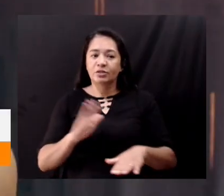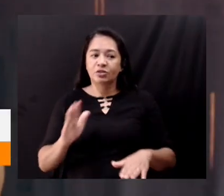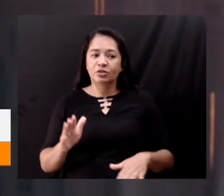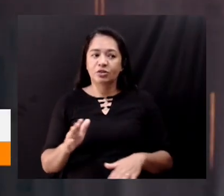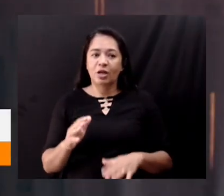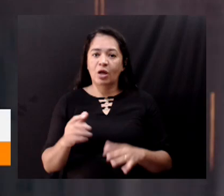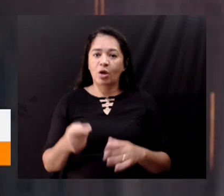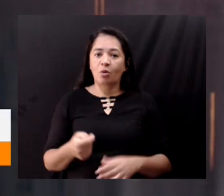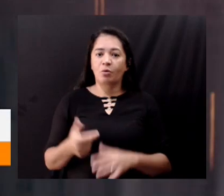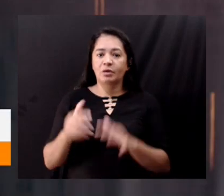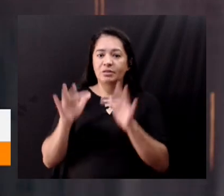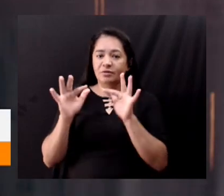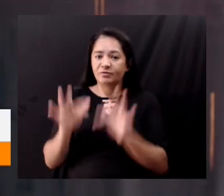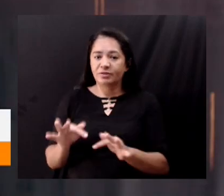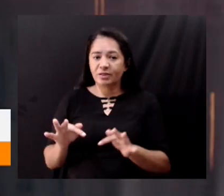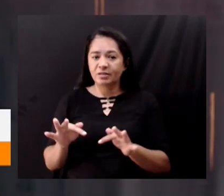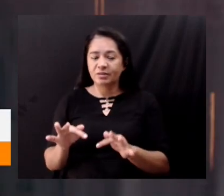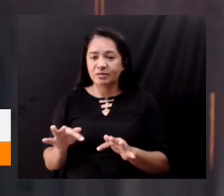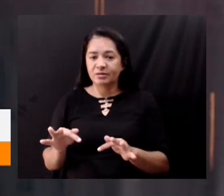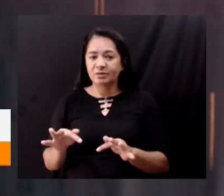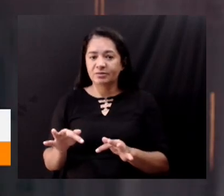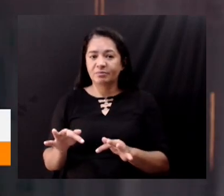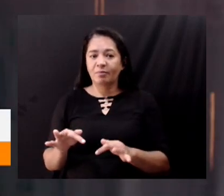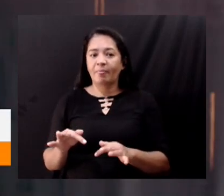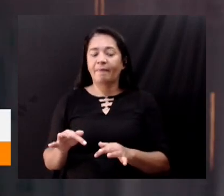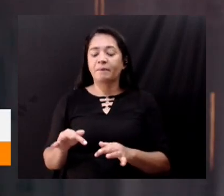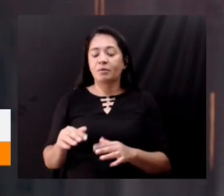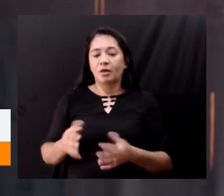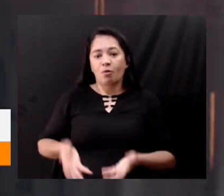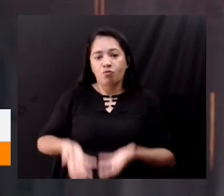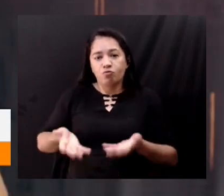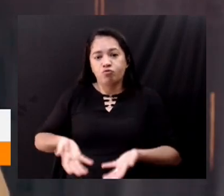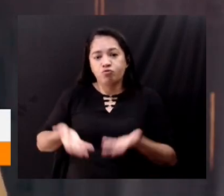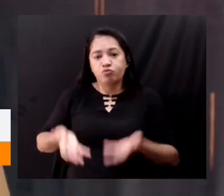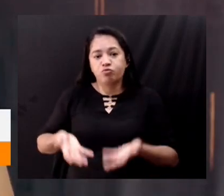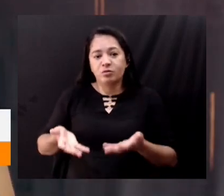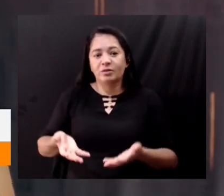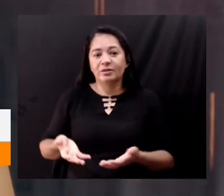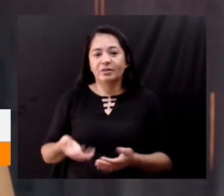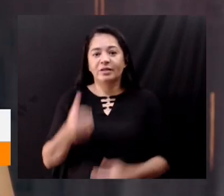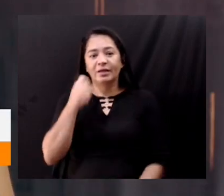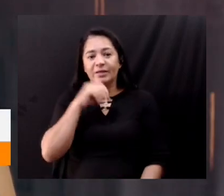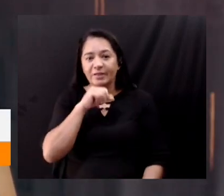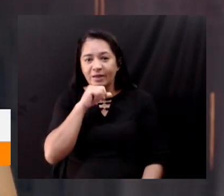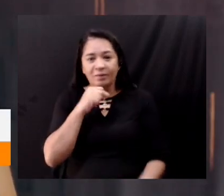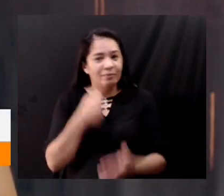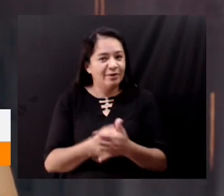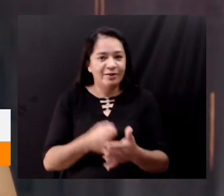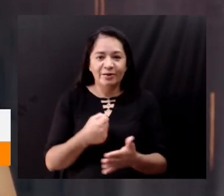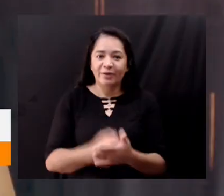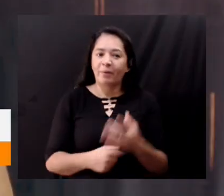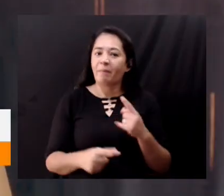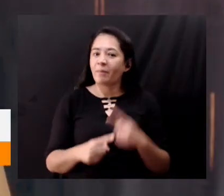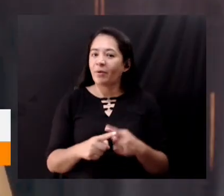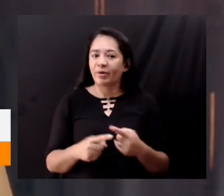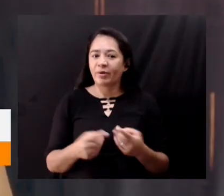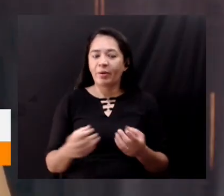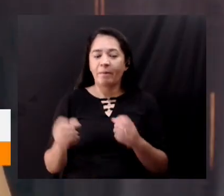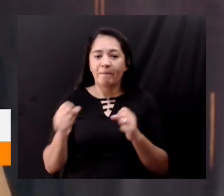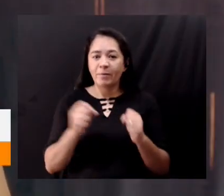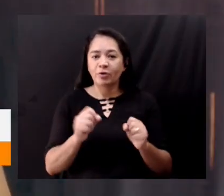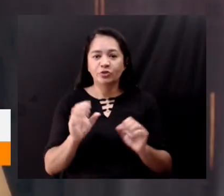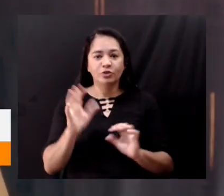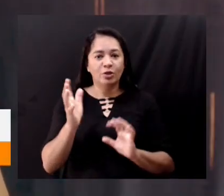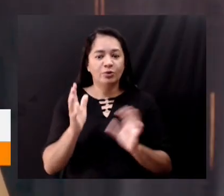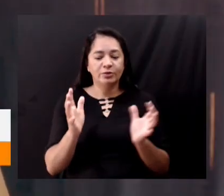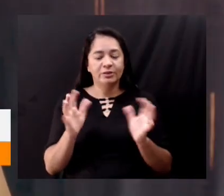descanso, a gente coloca energia ali, aí a mãe que lute, né? Uhum, sim. Porque realmente pode acontecer isso. E